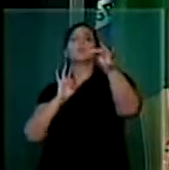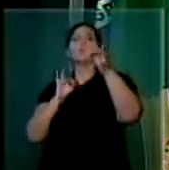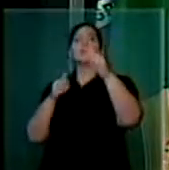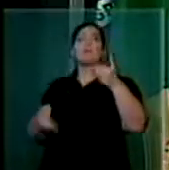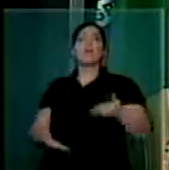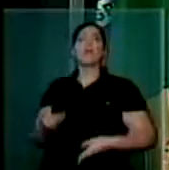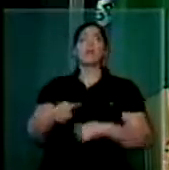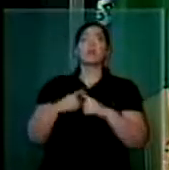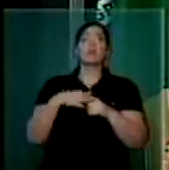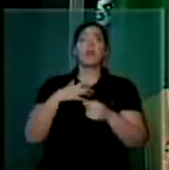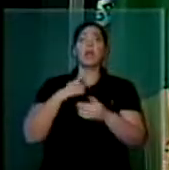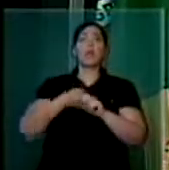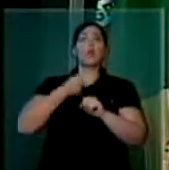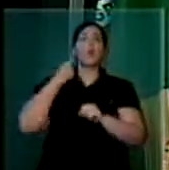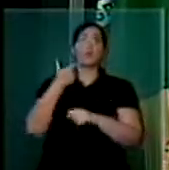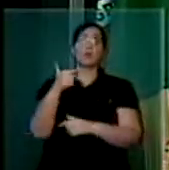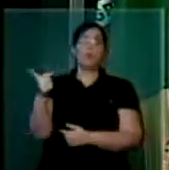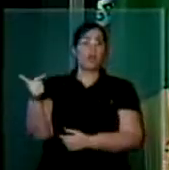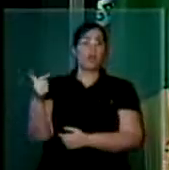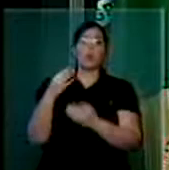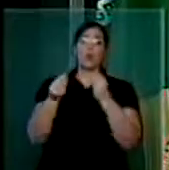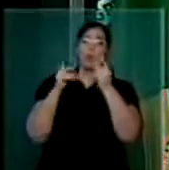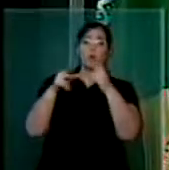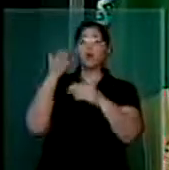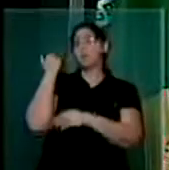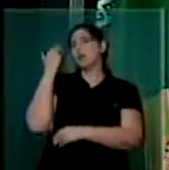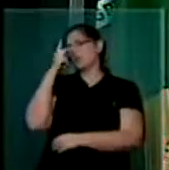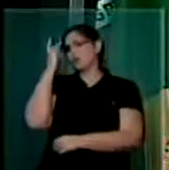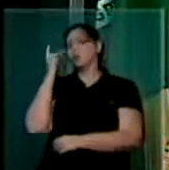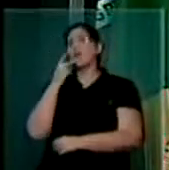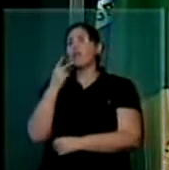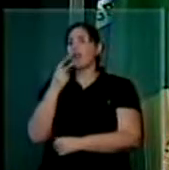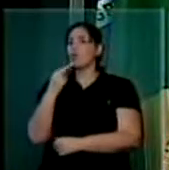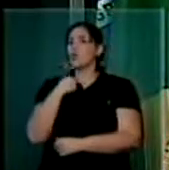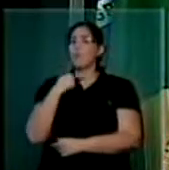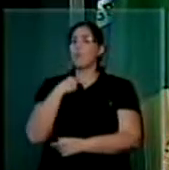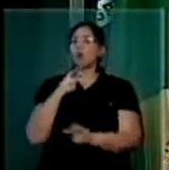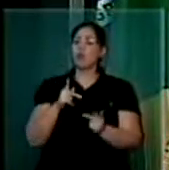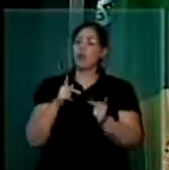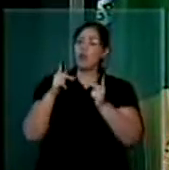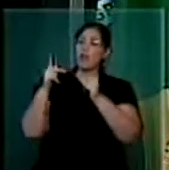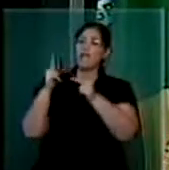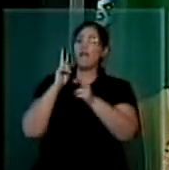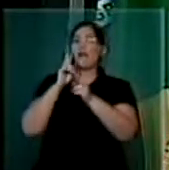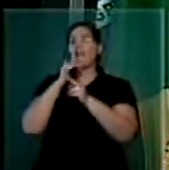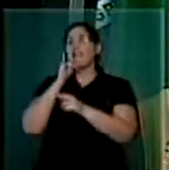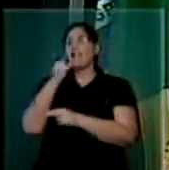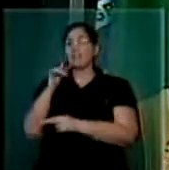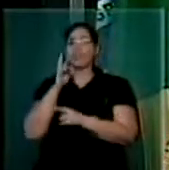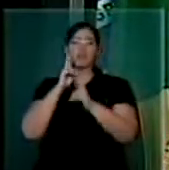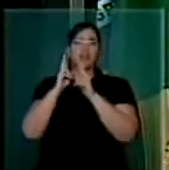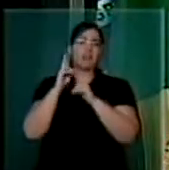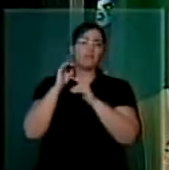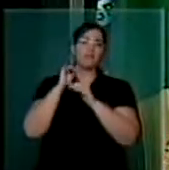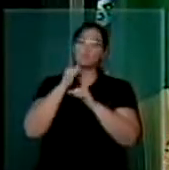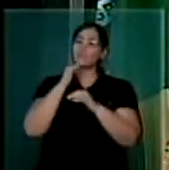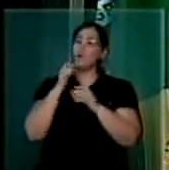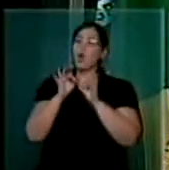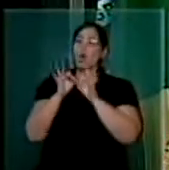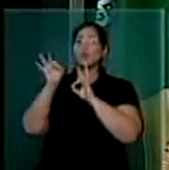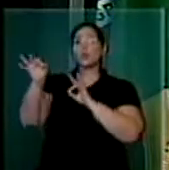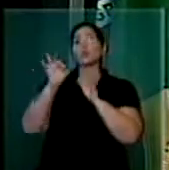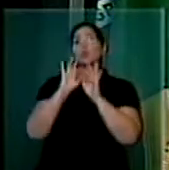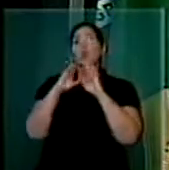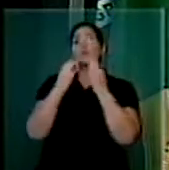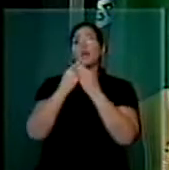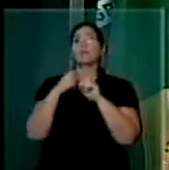não dá lucro, como no passado diziam que não podia levar uma rede elétrica para uma comunidade distante,